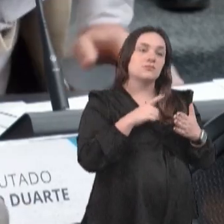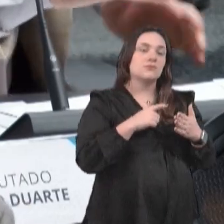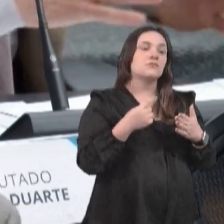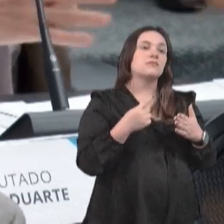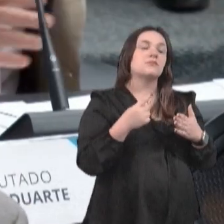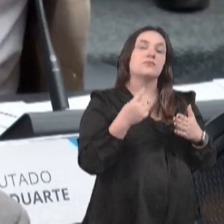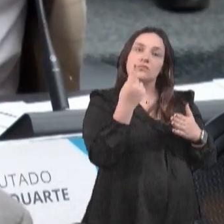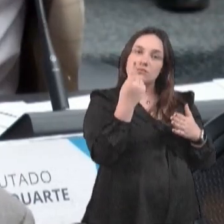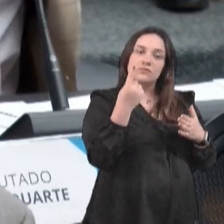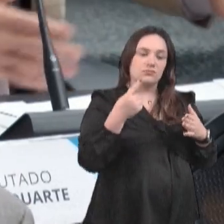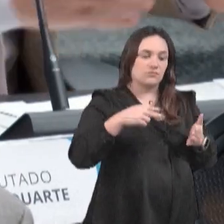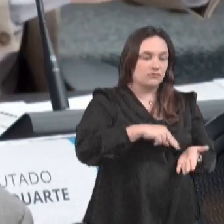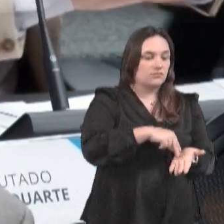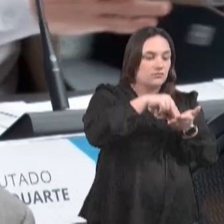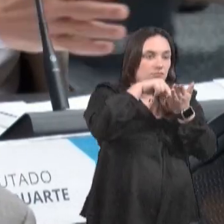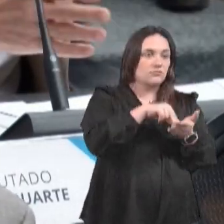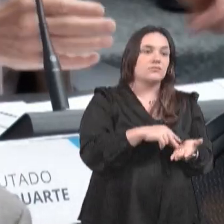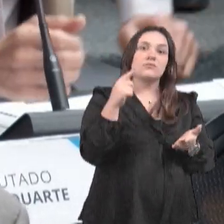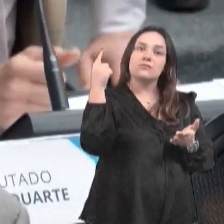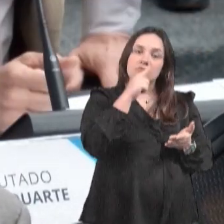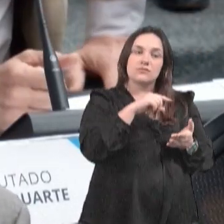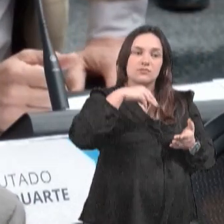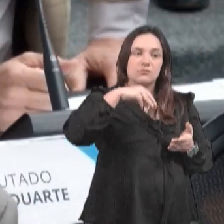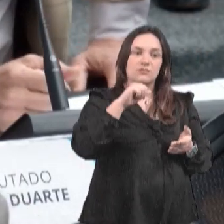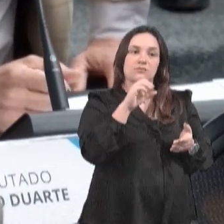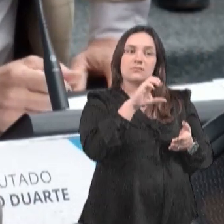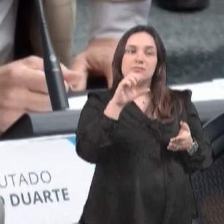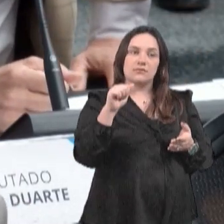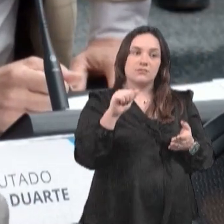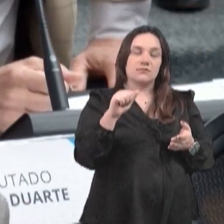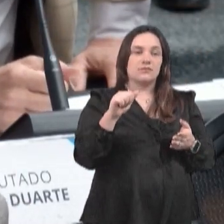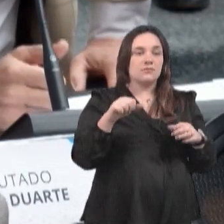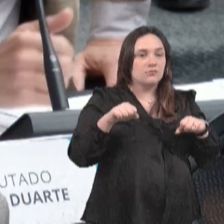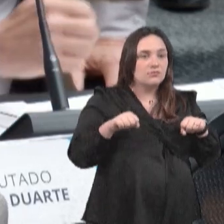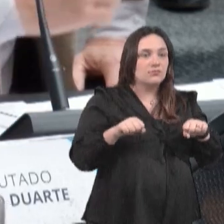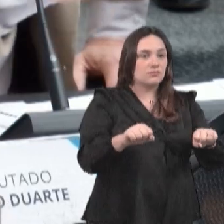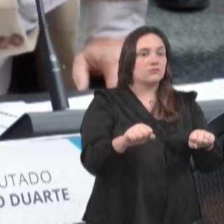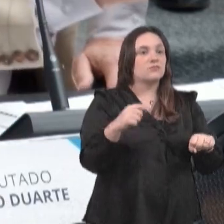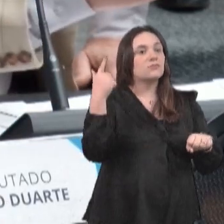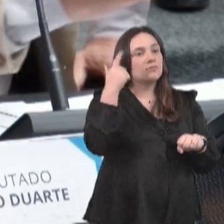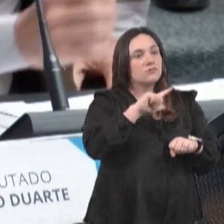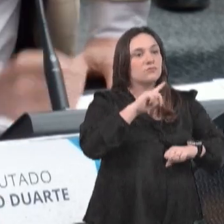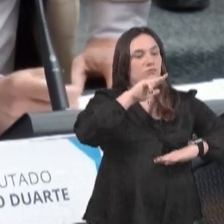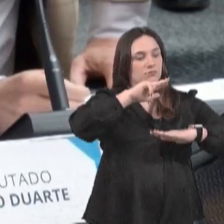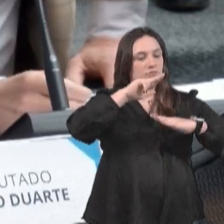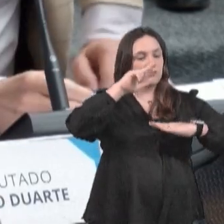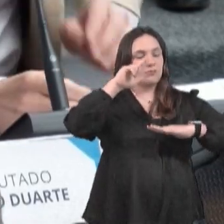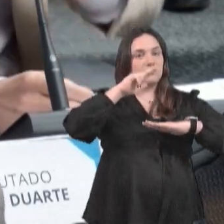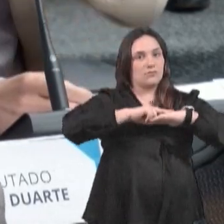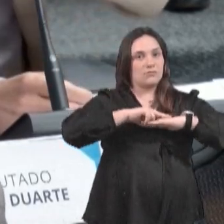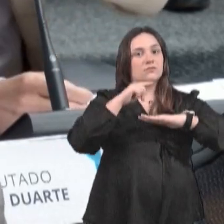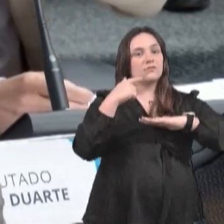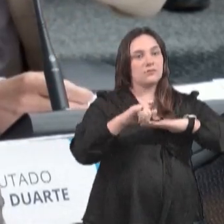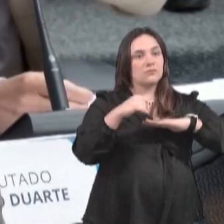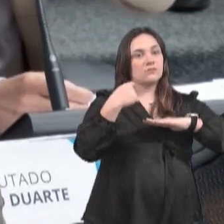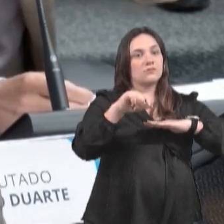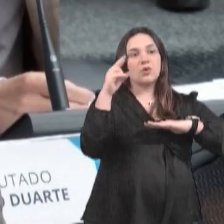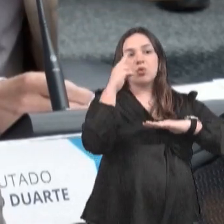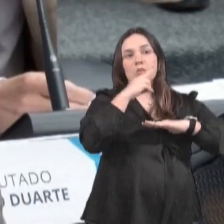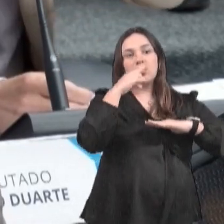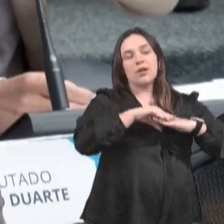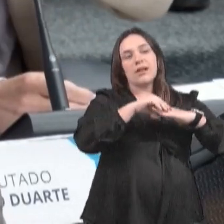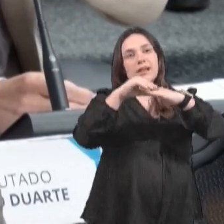um elevador que caiba uma maca para que o paciente venha deitado quando é necessidade de serviço de